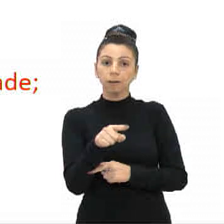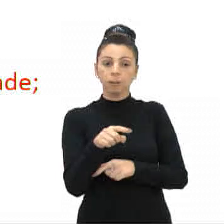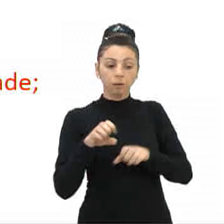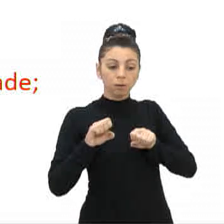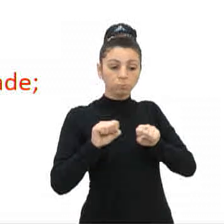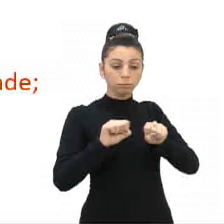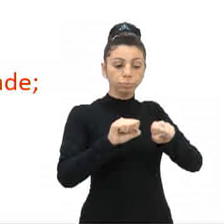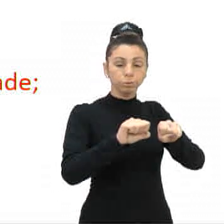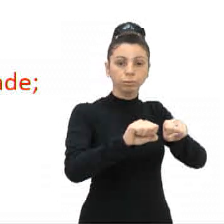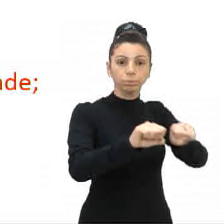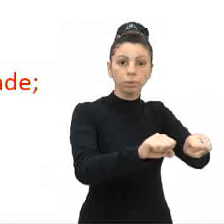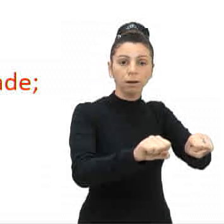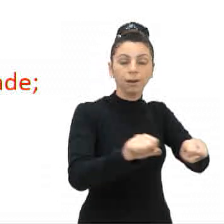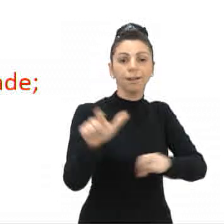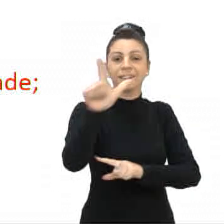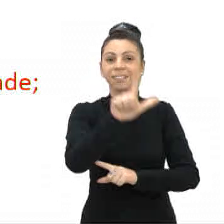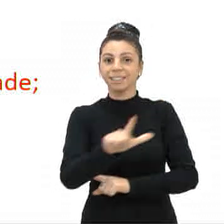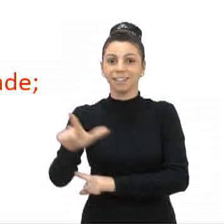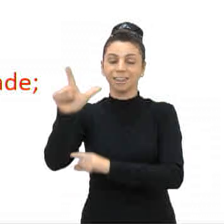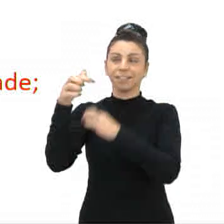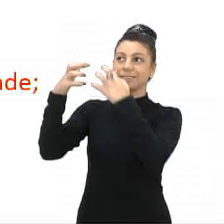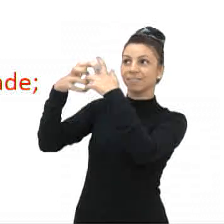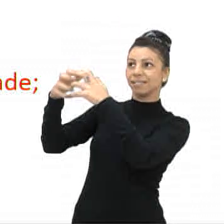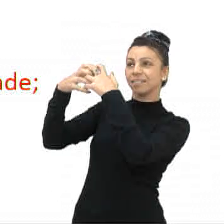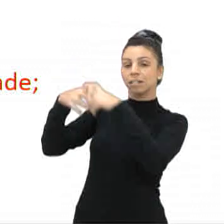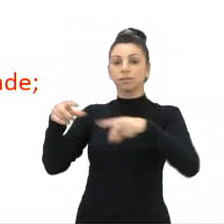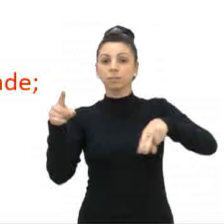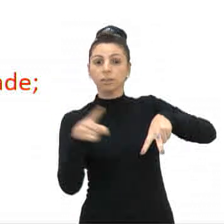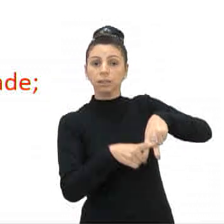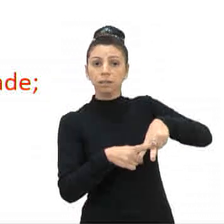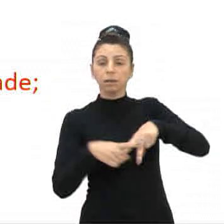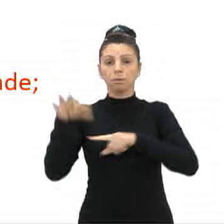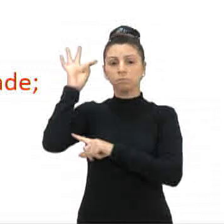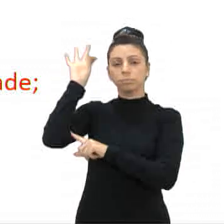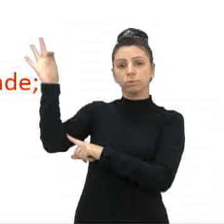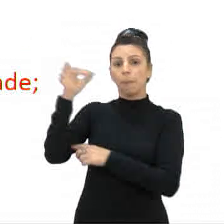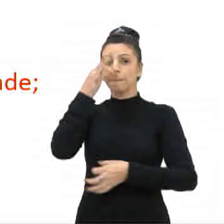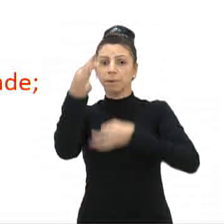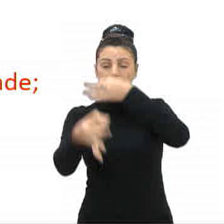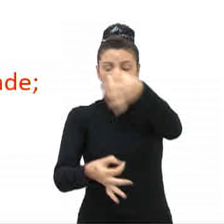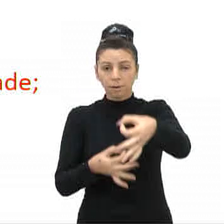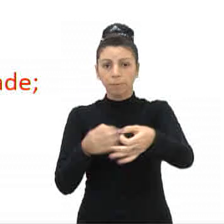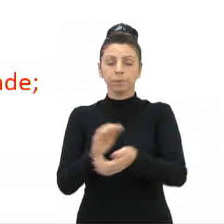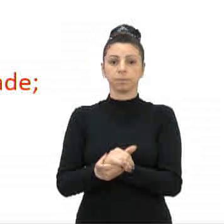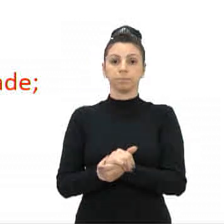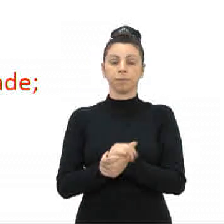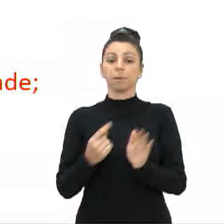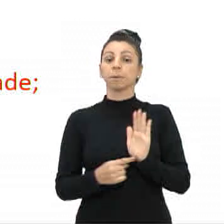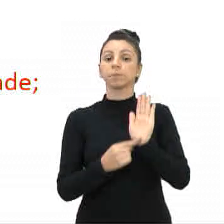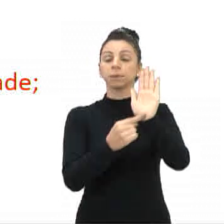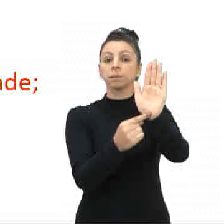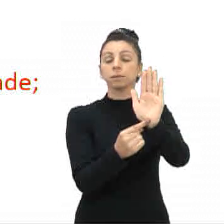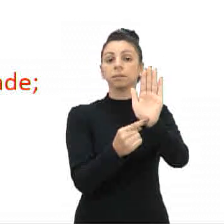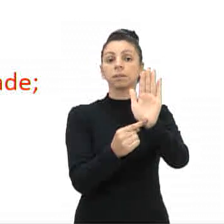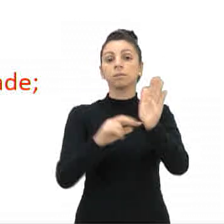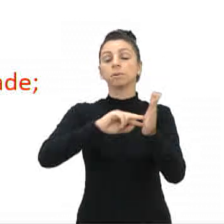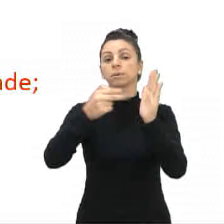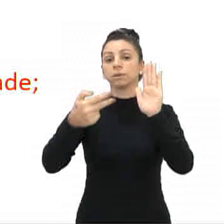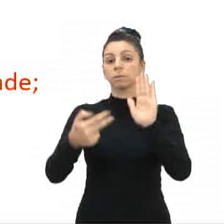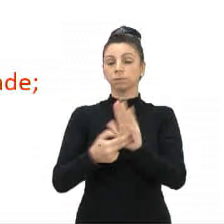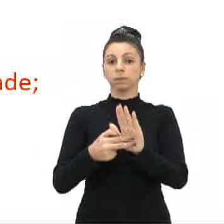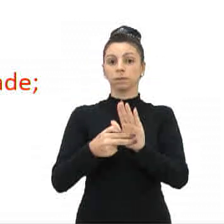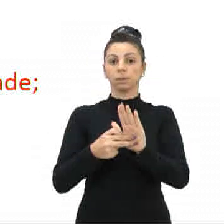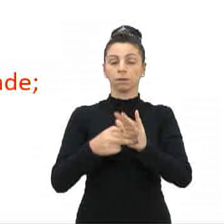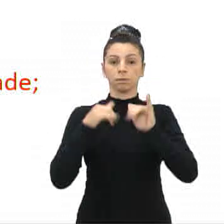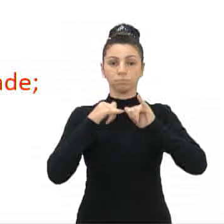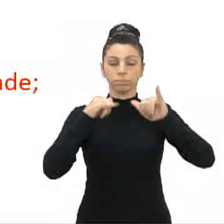políticas, filosóficas, cômicas, moralistas, anarquistas, né? Ilustrando ali as mensagens que as carroças trazem, certo? E na letra